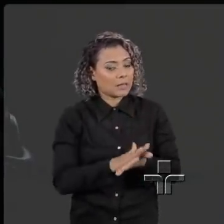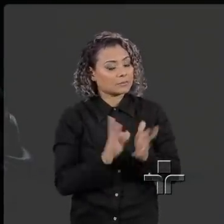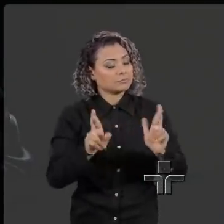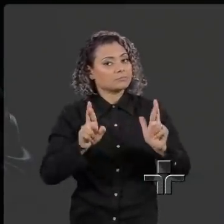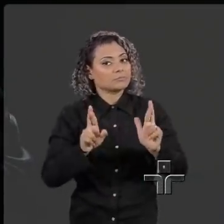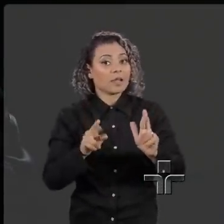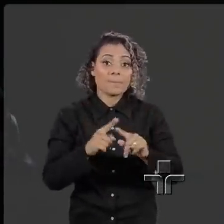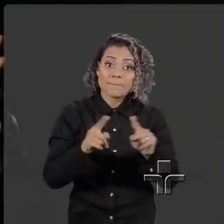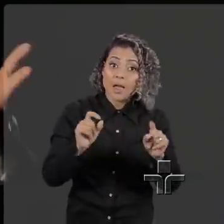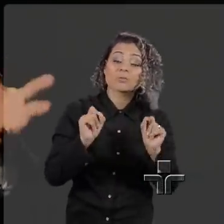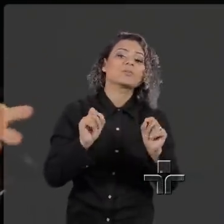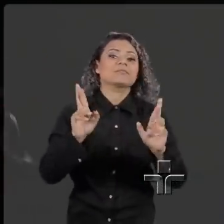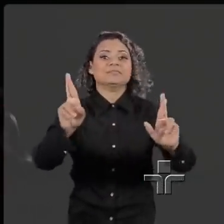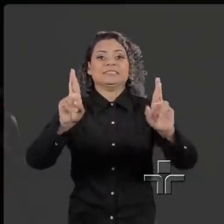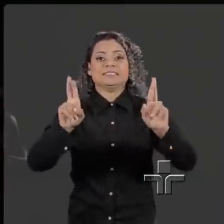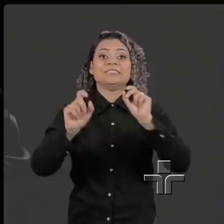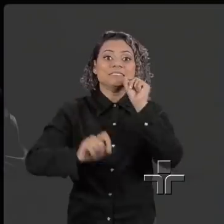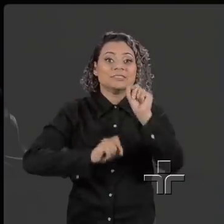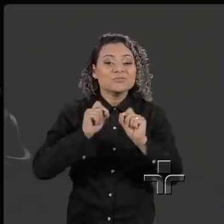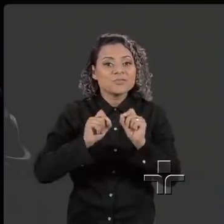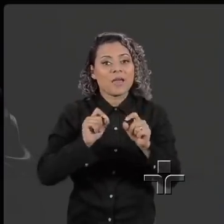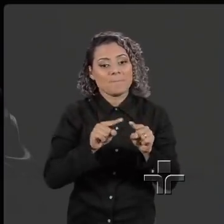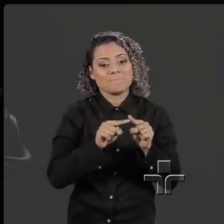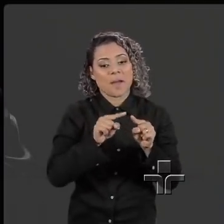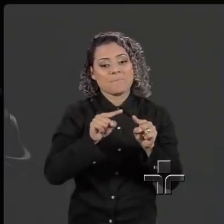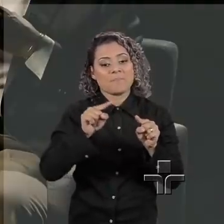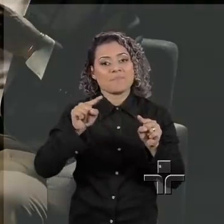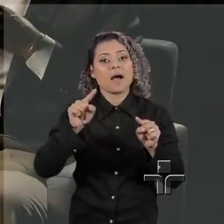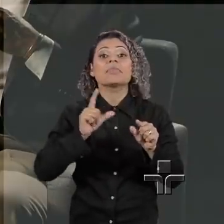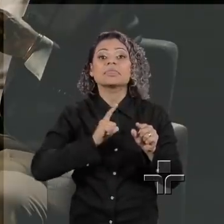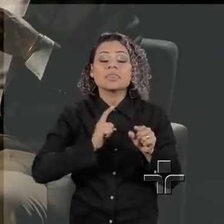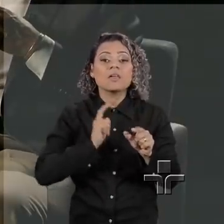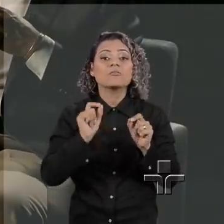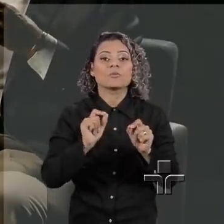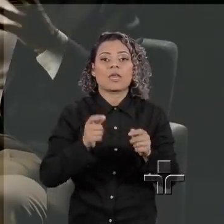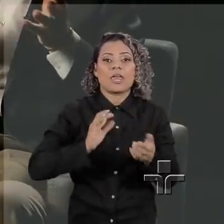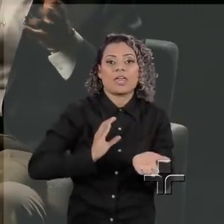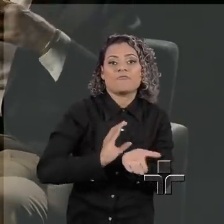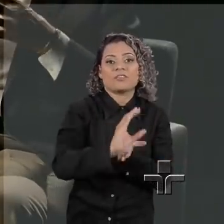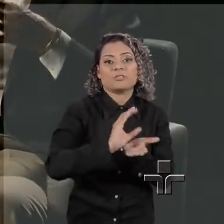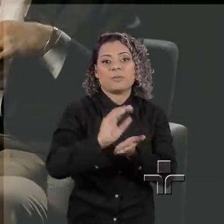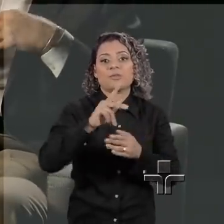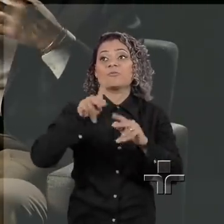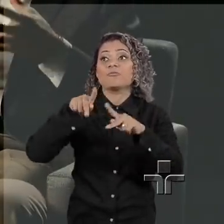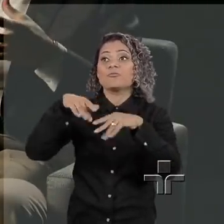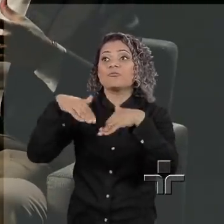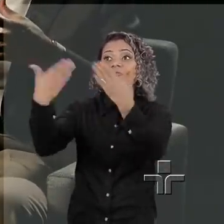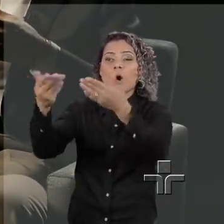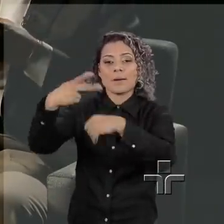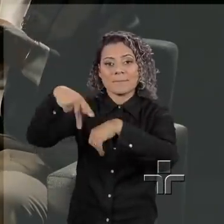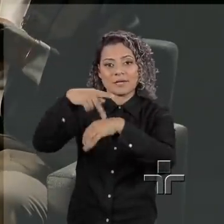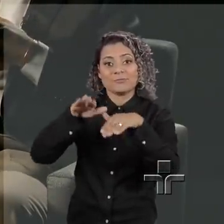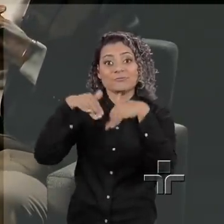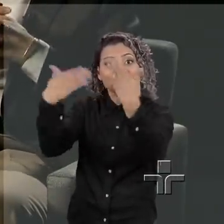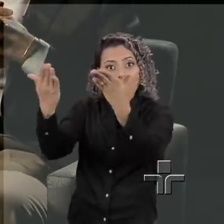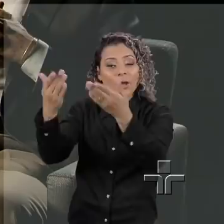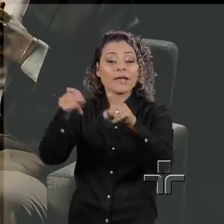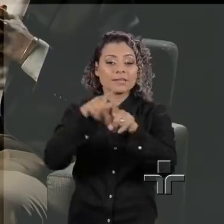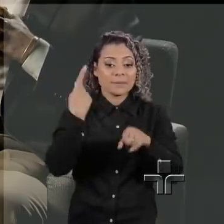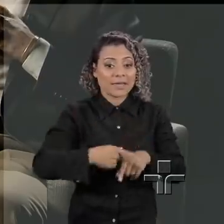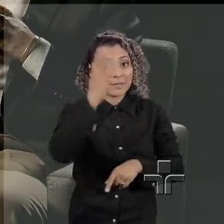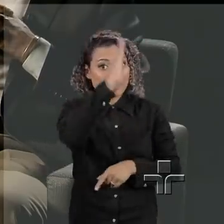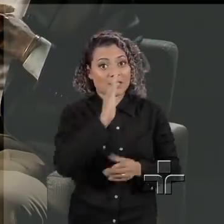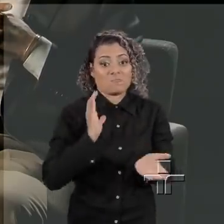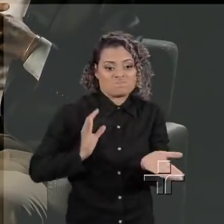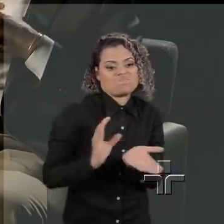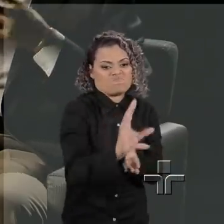certa visão otimista, traria um aumento da propensão, né, dos investidores doméstico e internacional a incrementar os